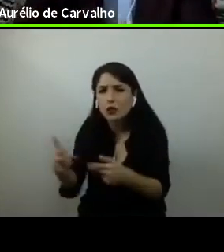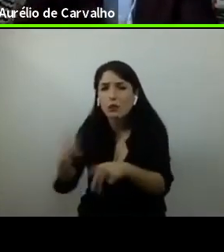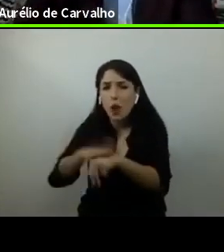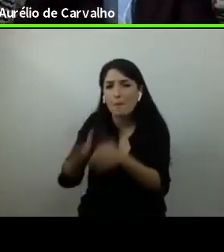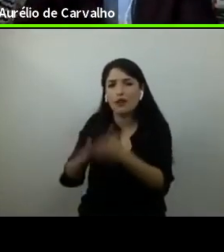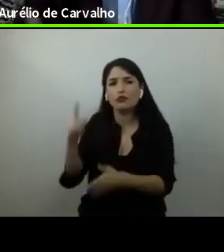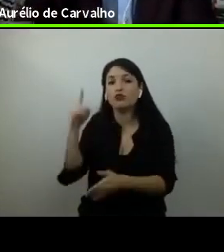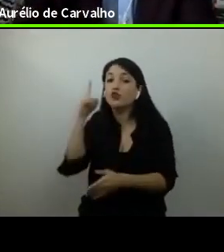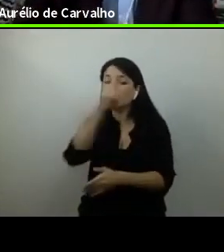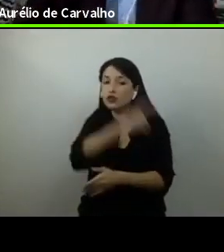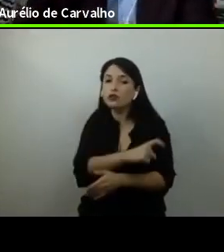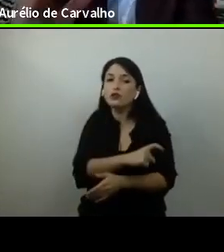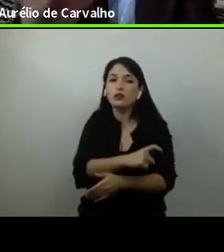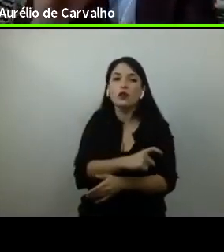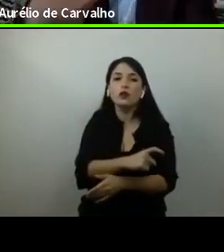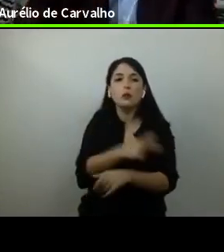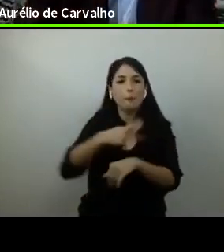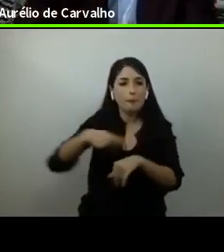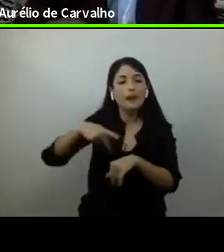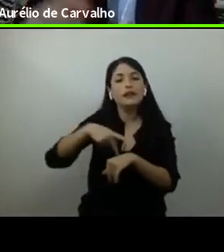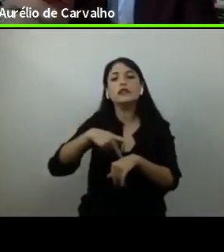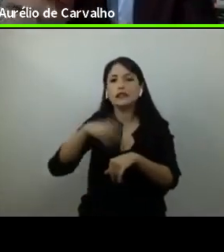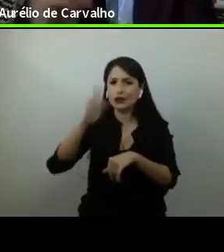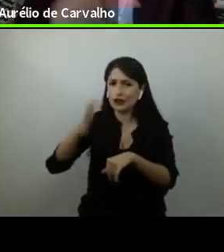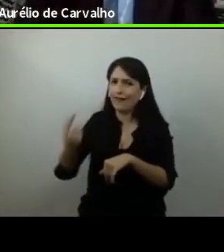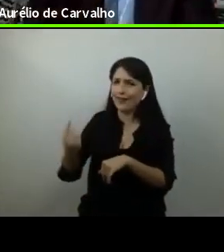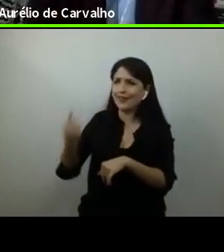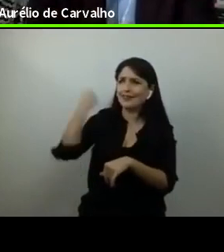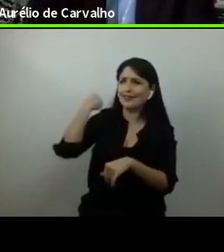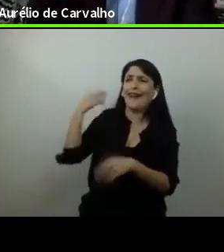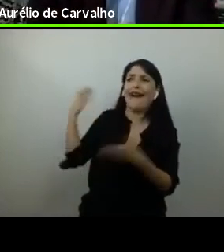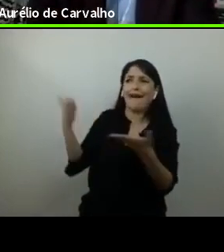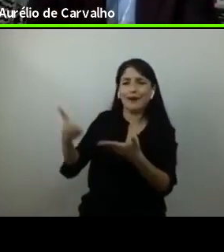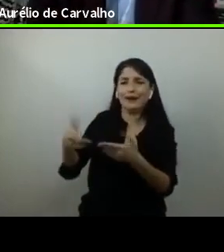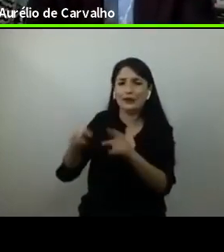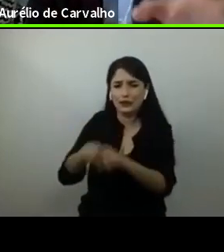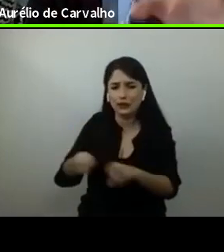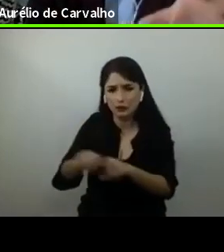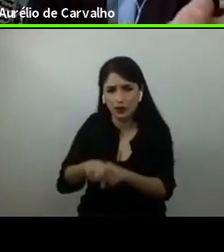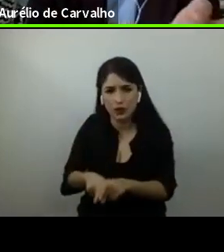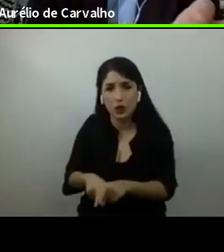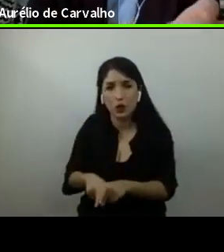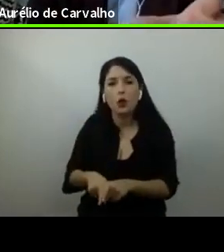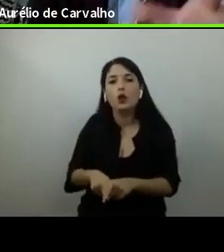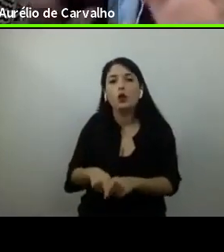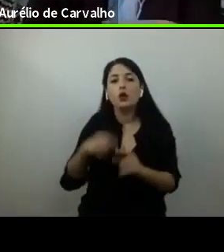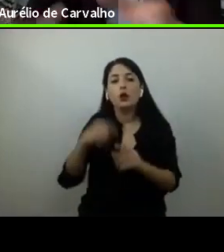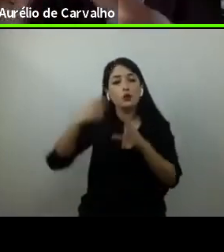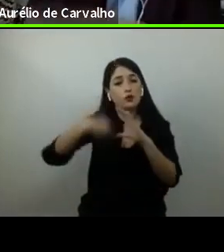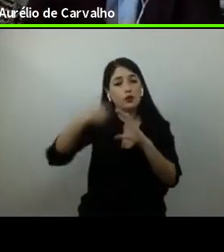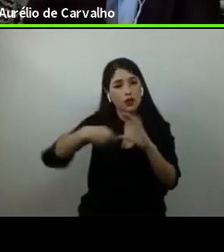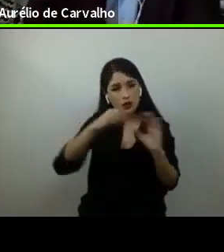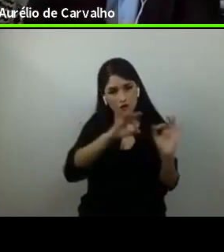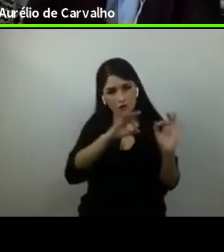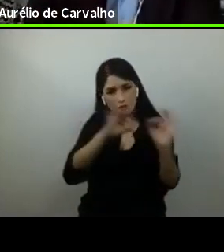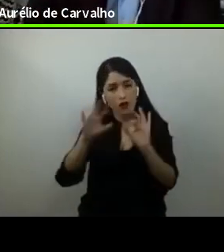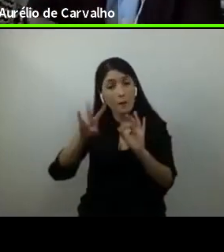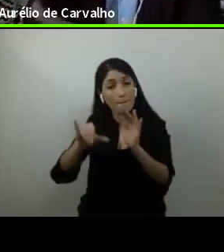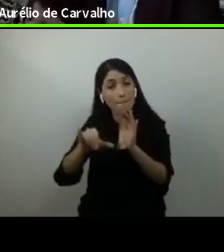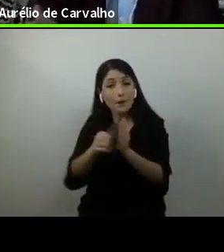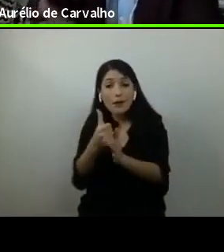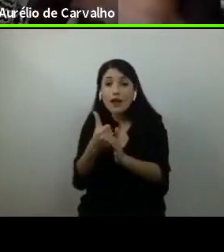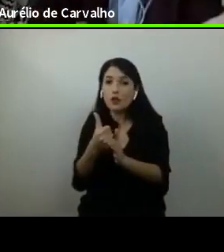quais o país passa e já passou. E o vídeo, o Bruno vai apresentar, ele vai introduzir esse primeiro tema desse primeiro bloco,